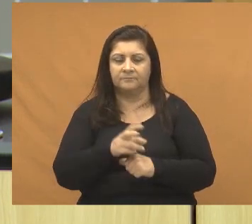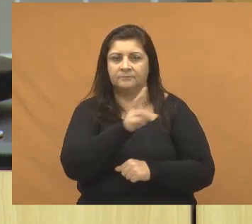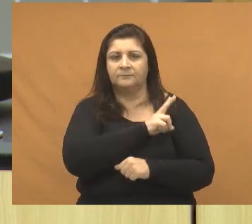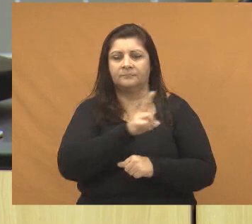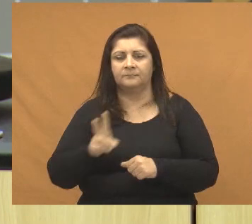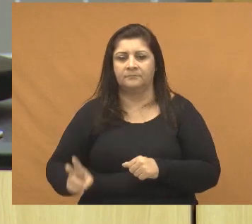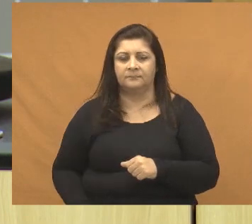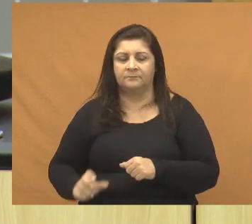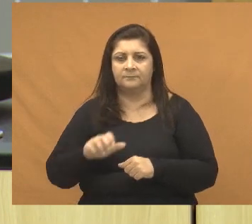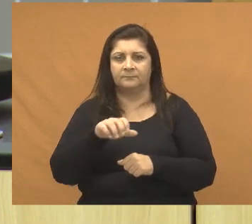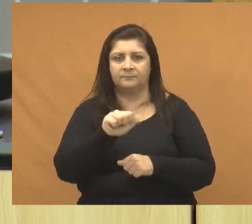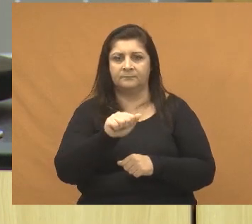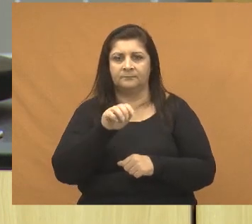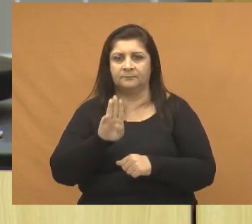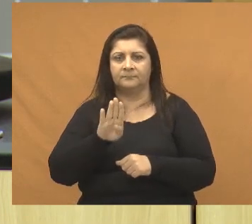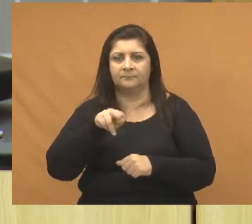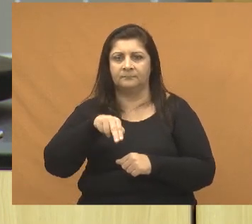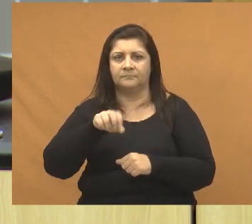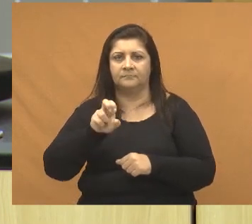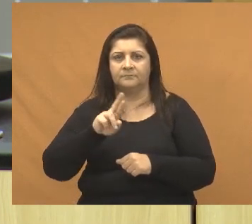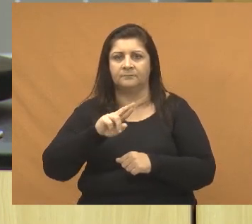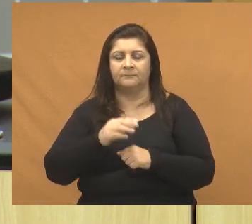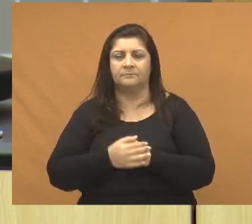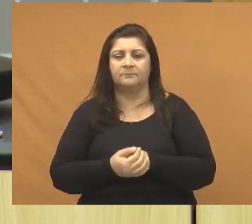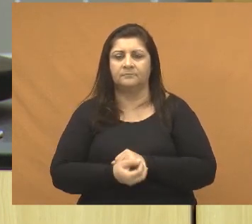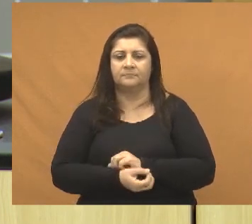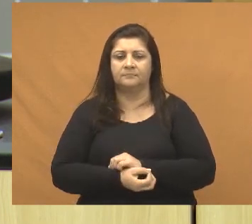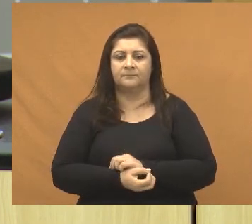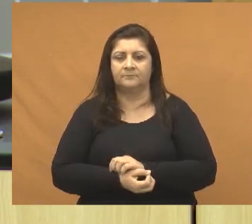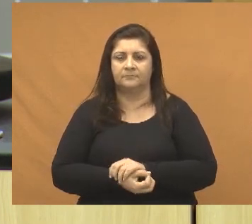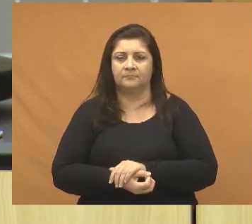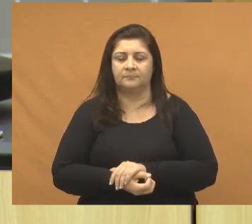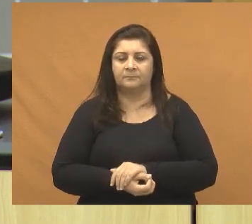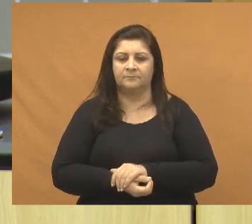vereador Abner de Madureira.